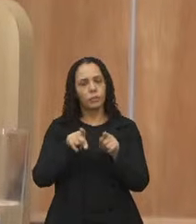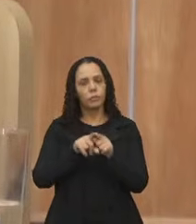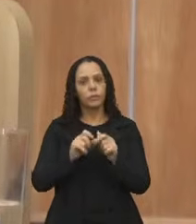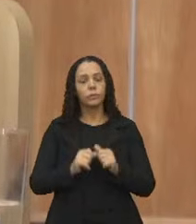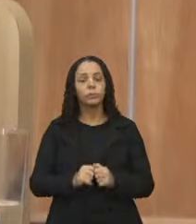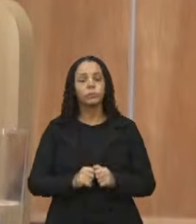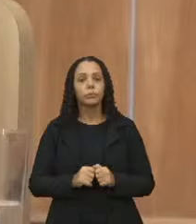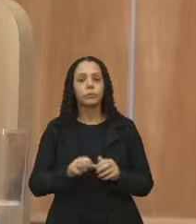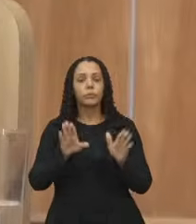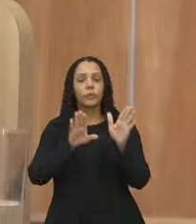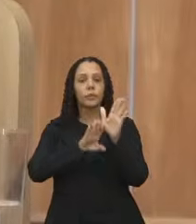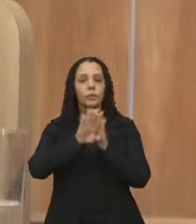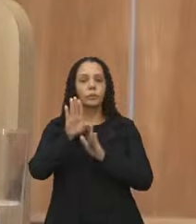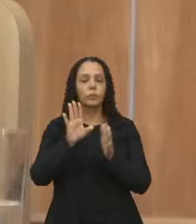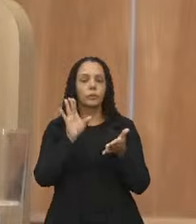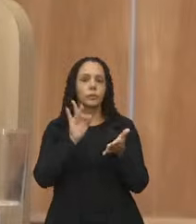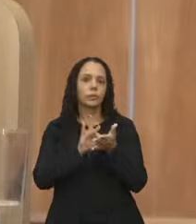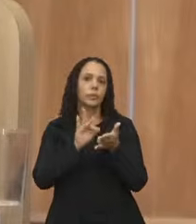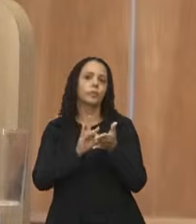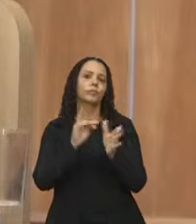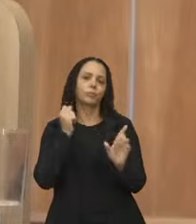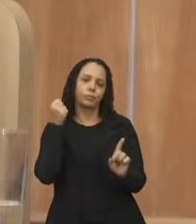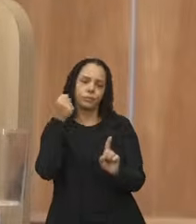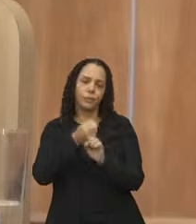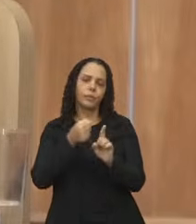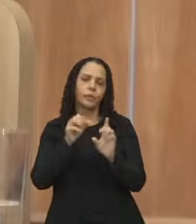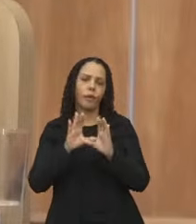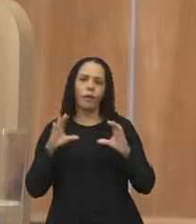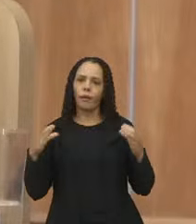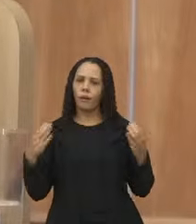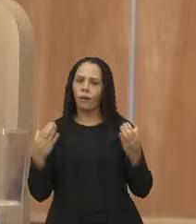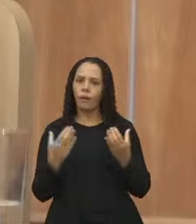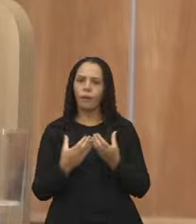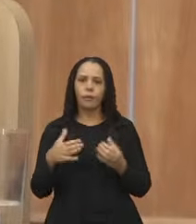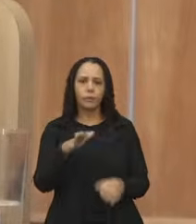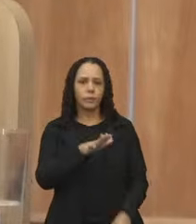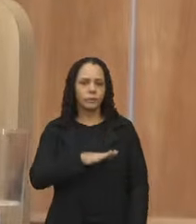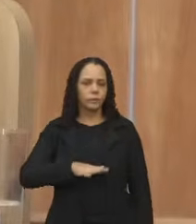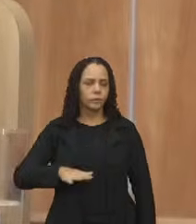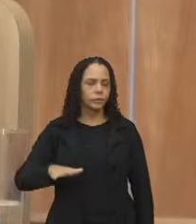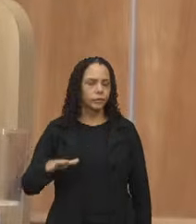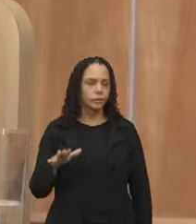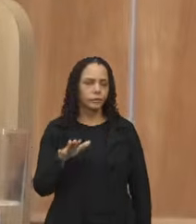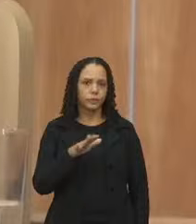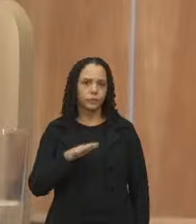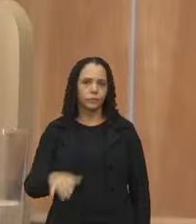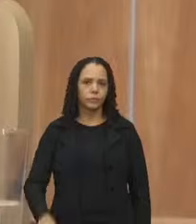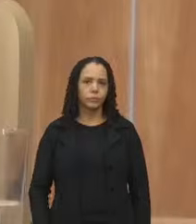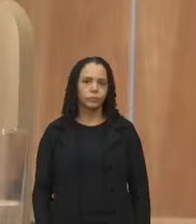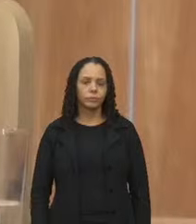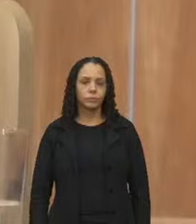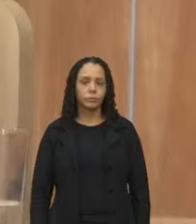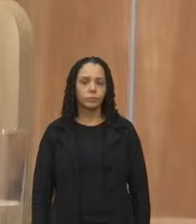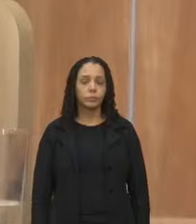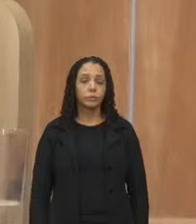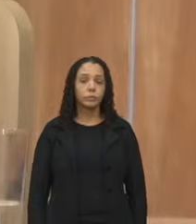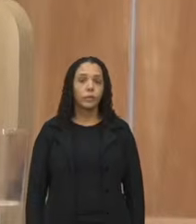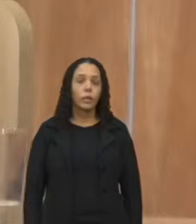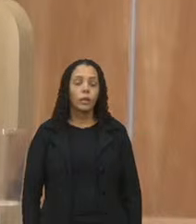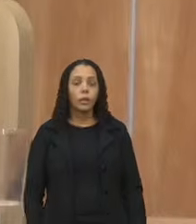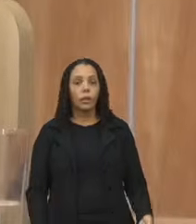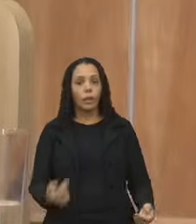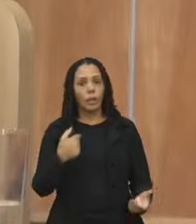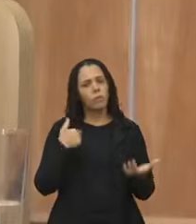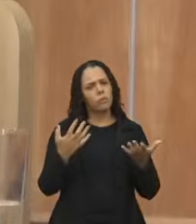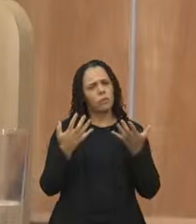Esse aumento certamente vai impactar a comunidade como um todo. Afinal de contas, apesar de eu querer concordar com o